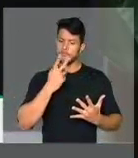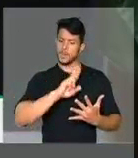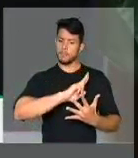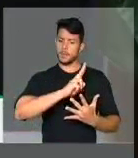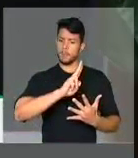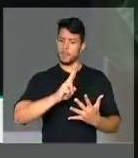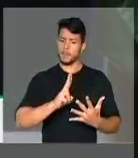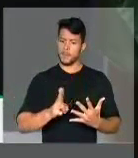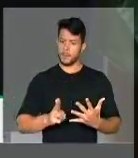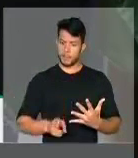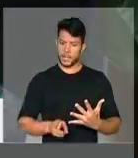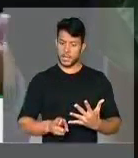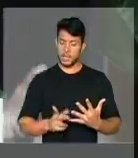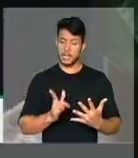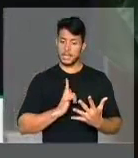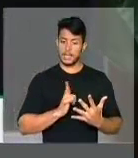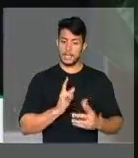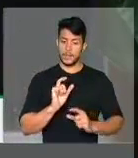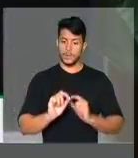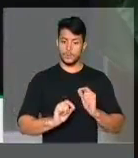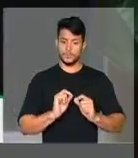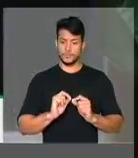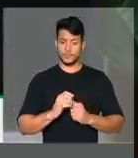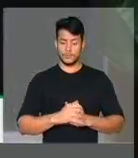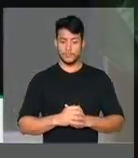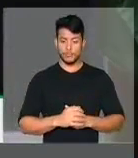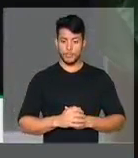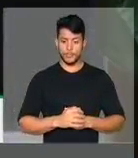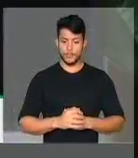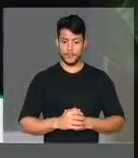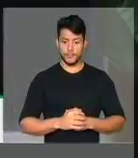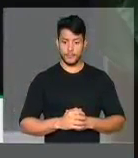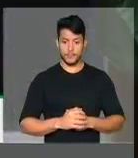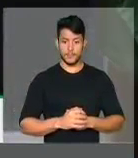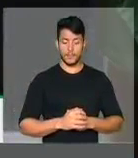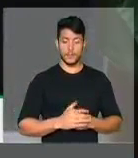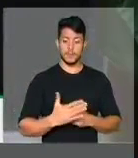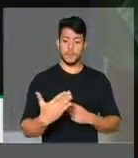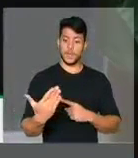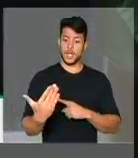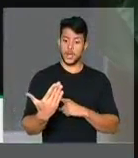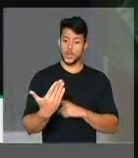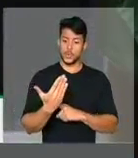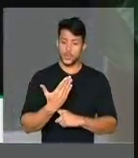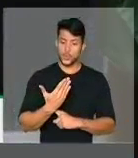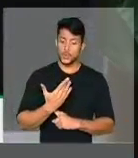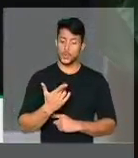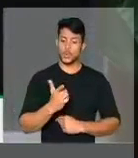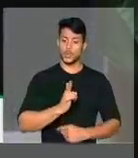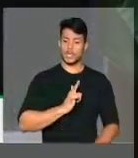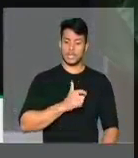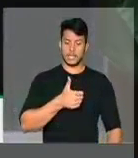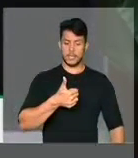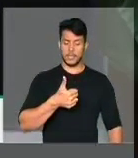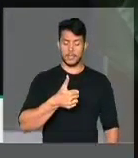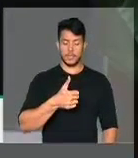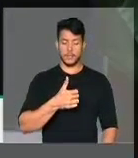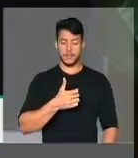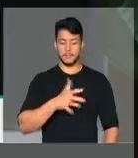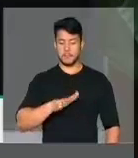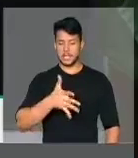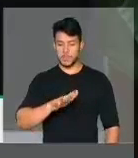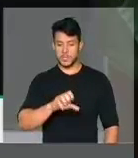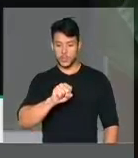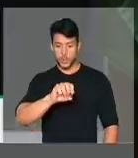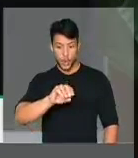vereadores e vereadoras, com muitos amigos e amigas, nos deram esses mais de 80 mil votos.